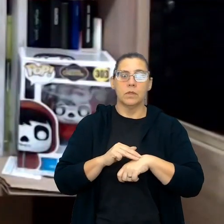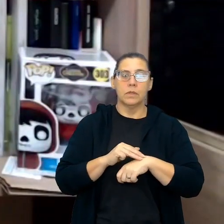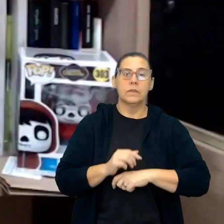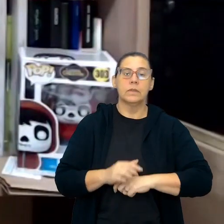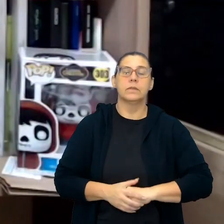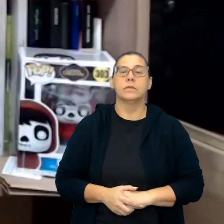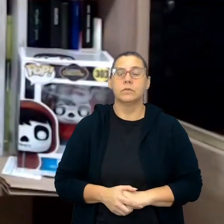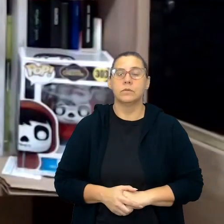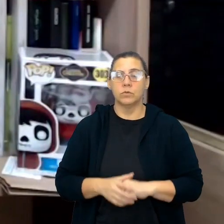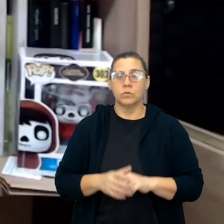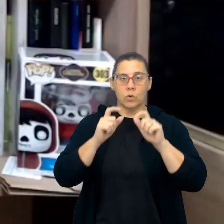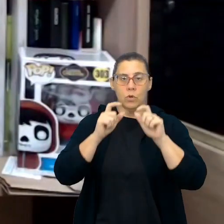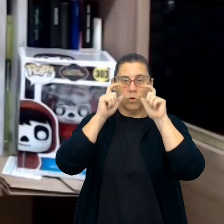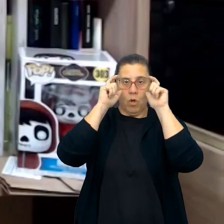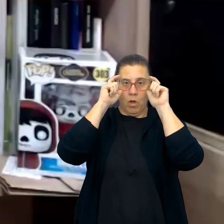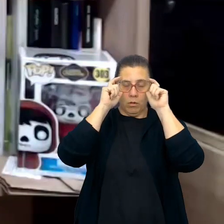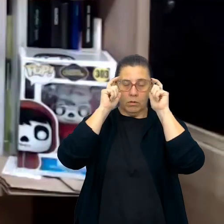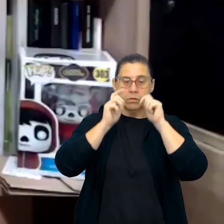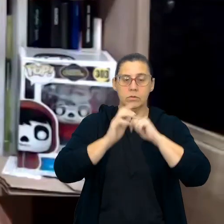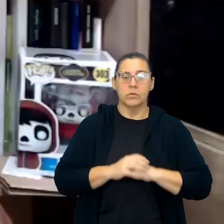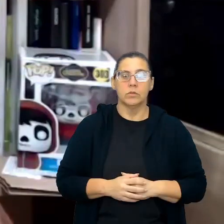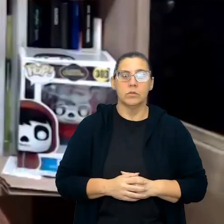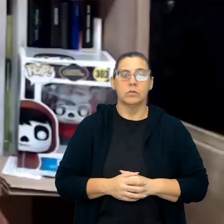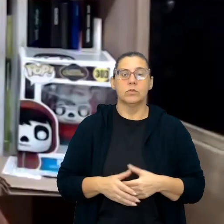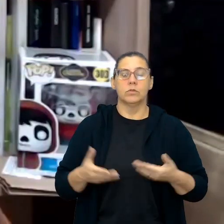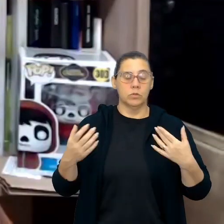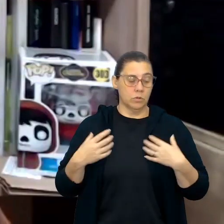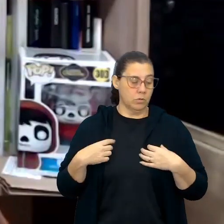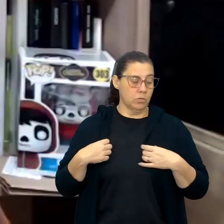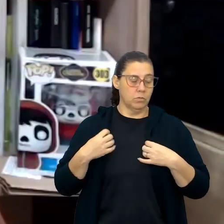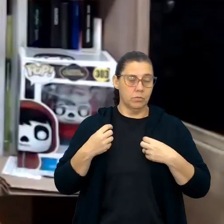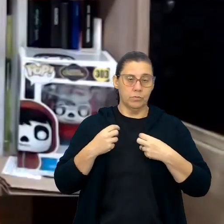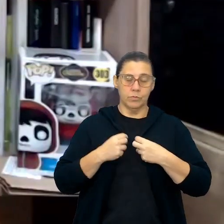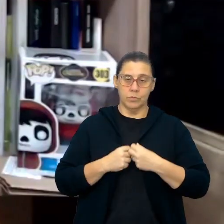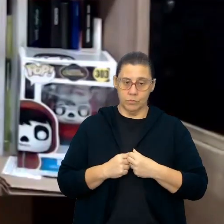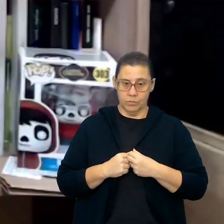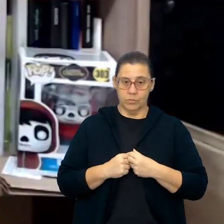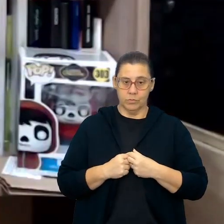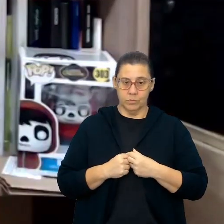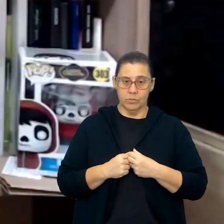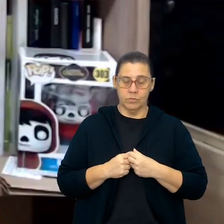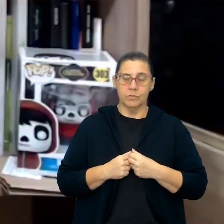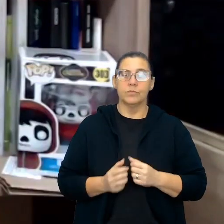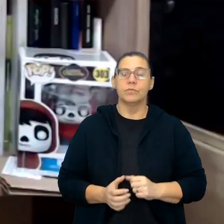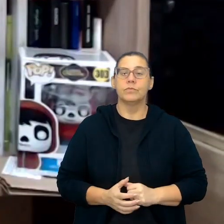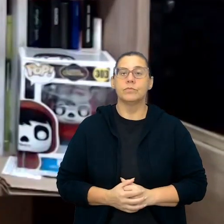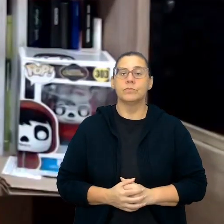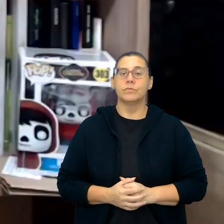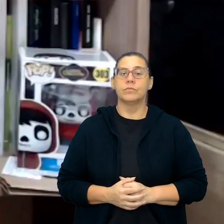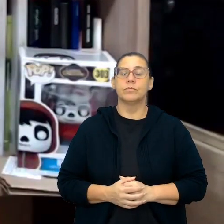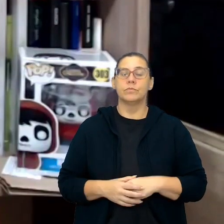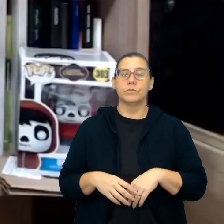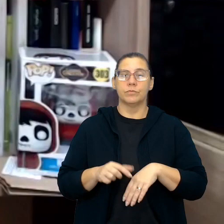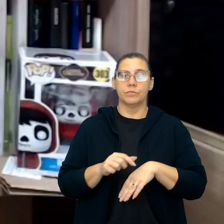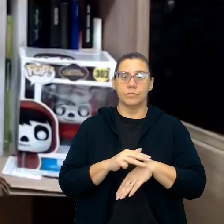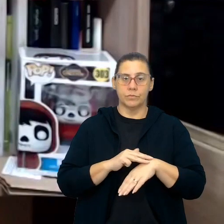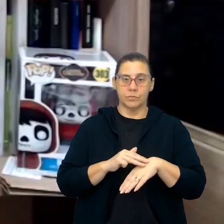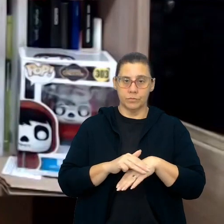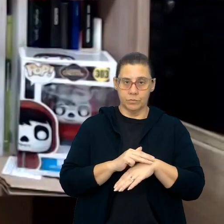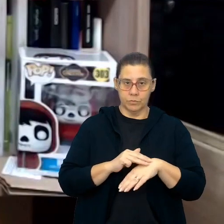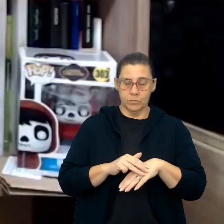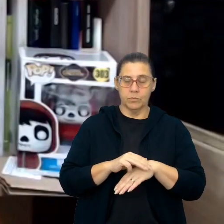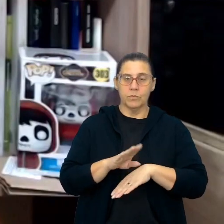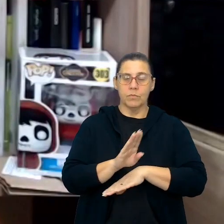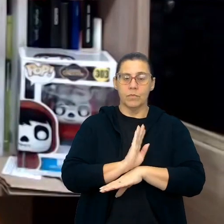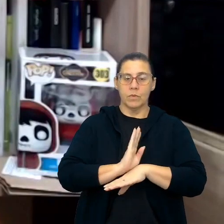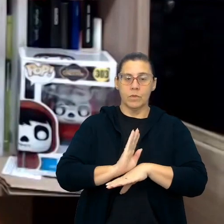curtinho, uso óculos, estou hoje com uma blusa em tons de caramelo e marrom, né?